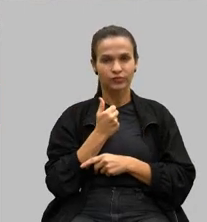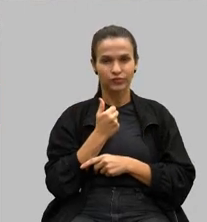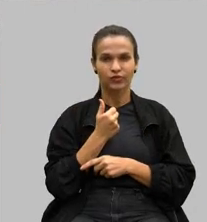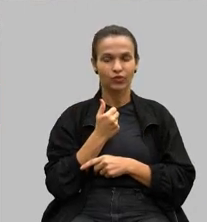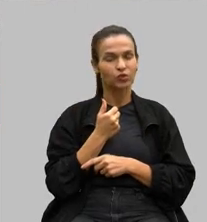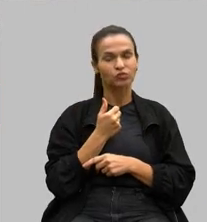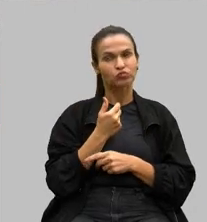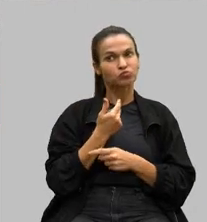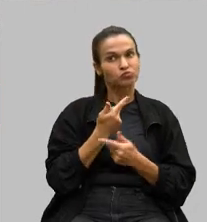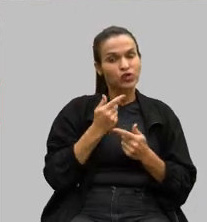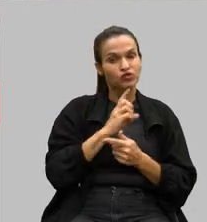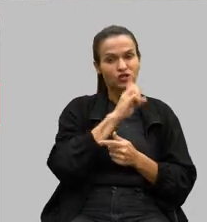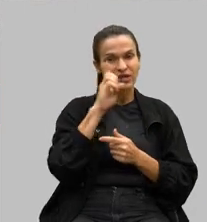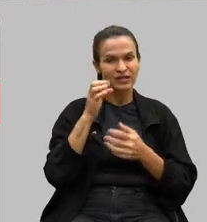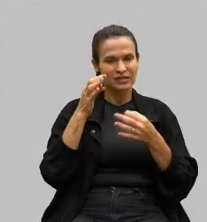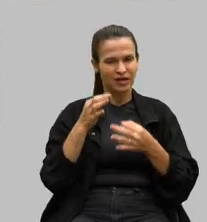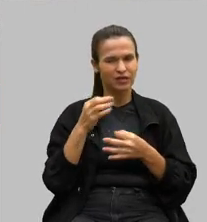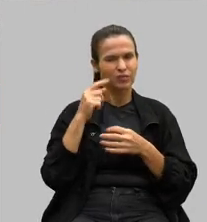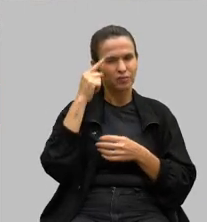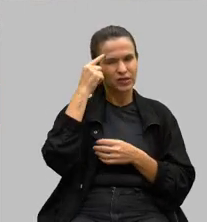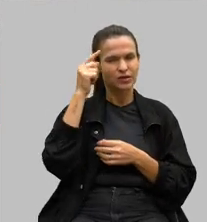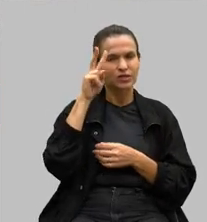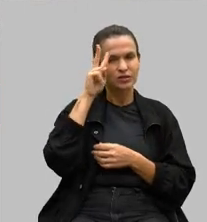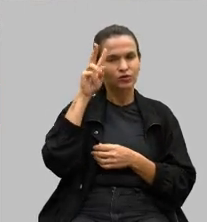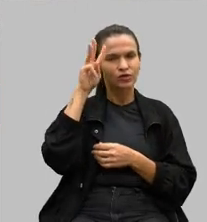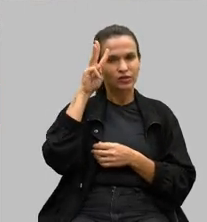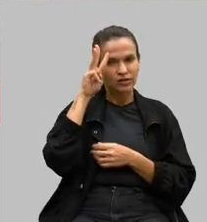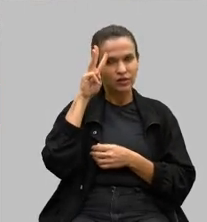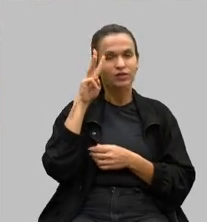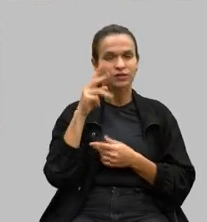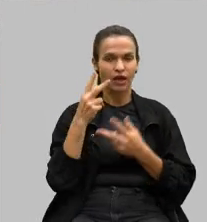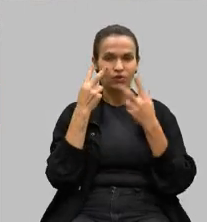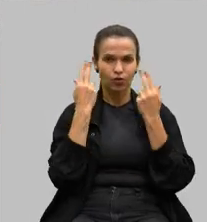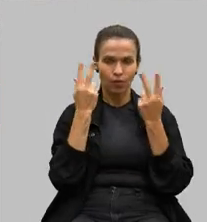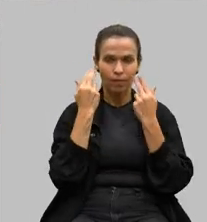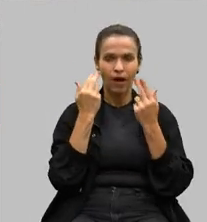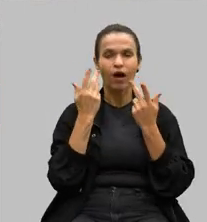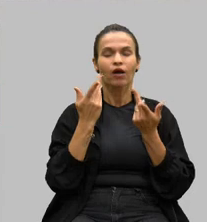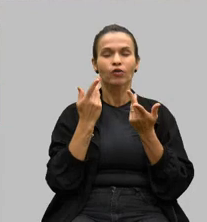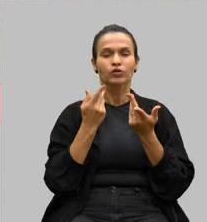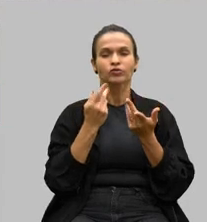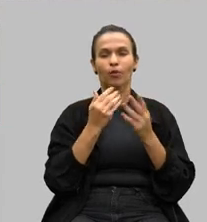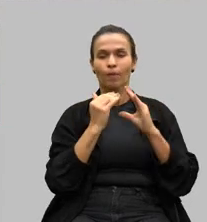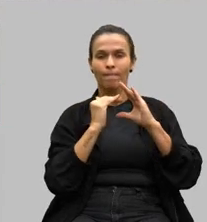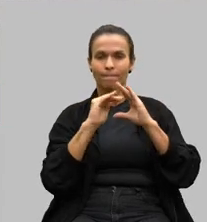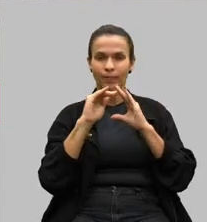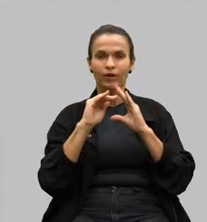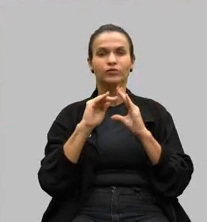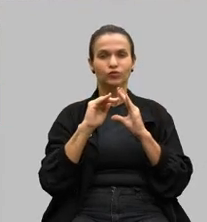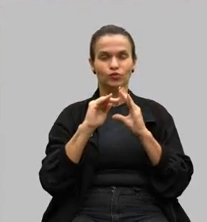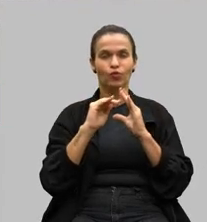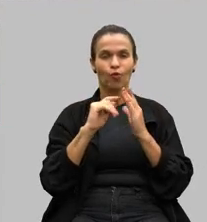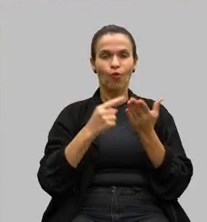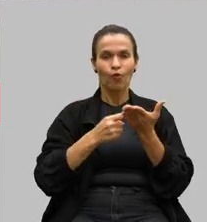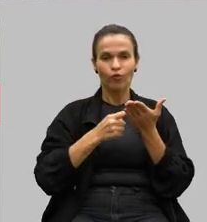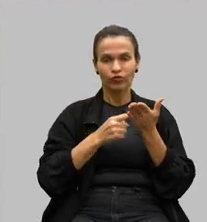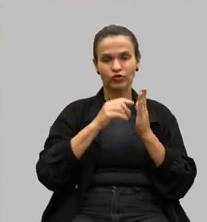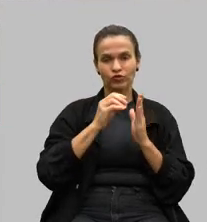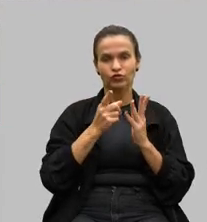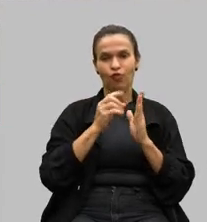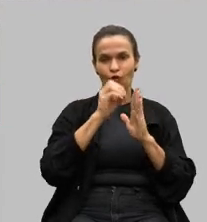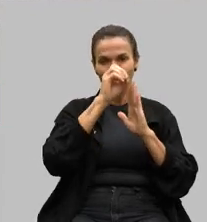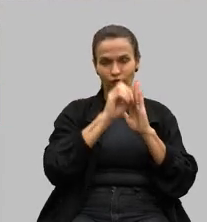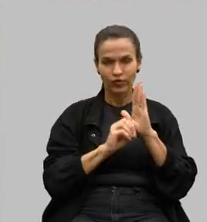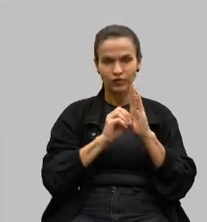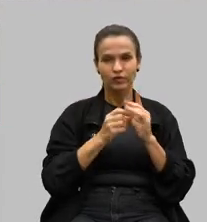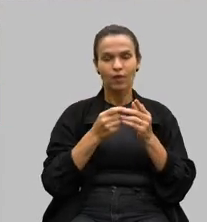temos a data mas acho que vai ser segunda e terça depois como é comum eu mando o convite de ofício para as comissões de gastronomia e turismo e